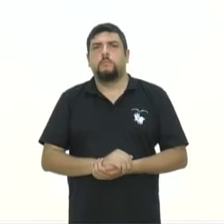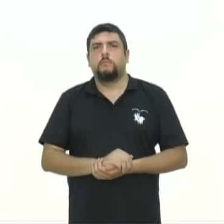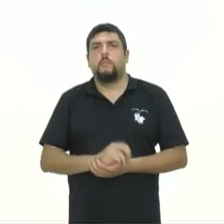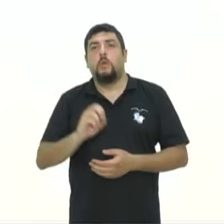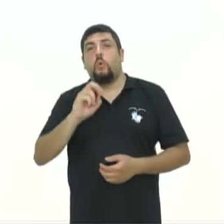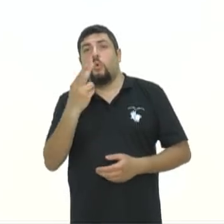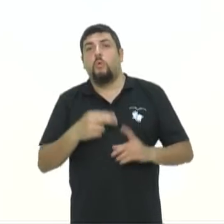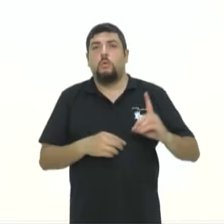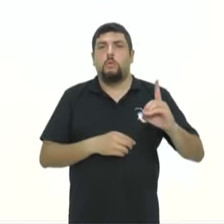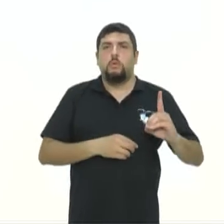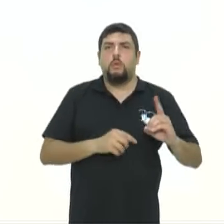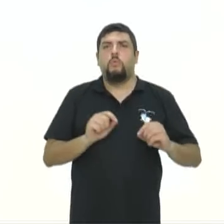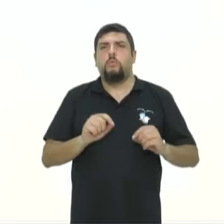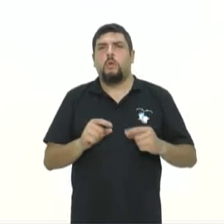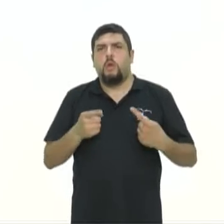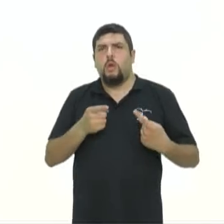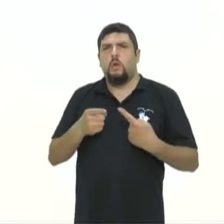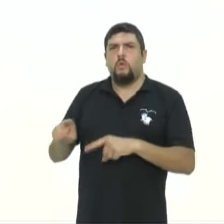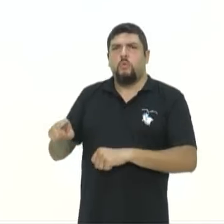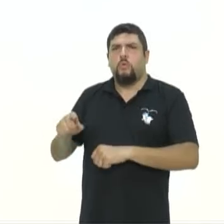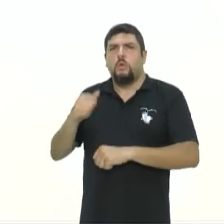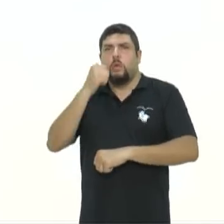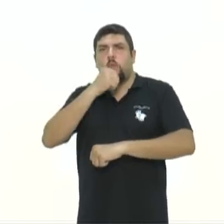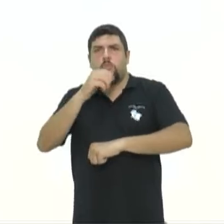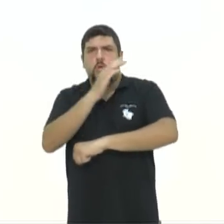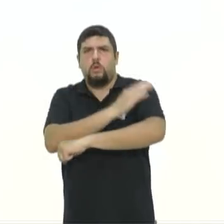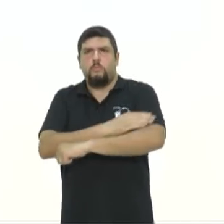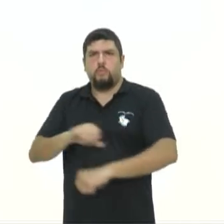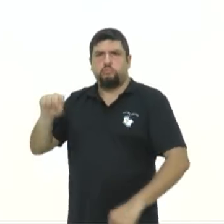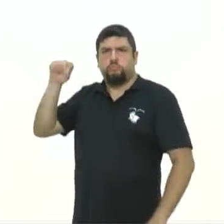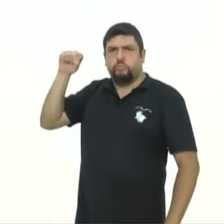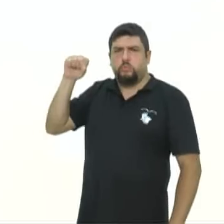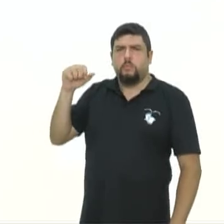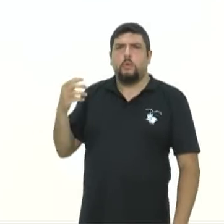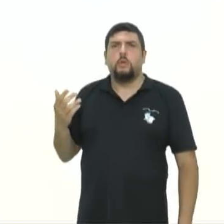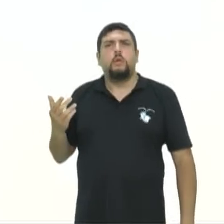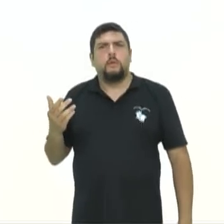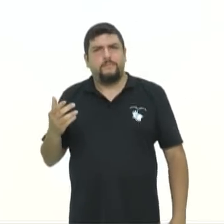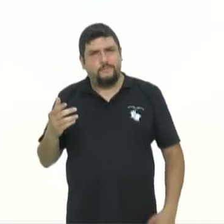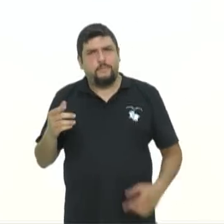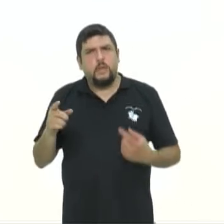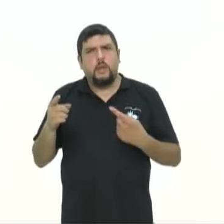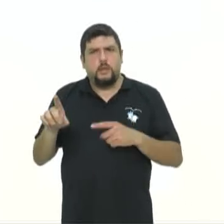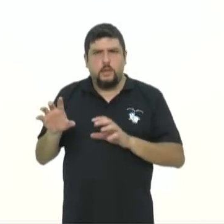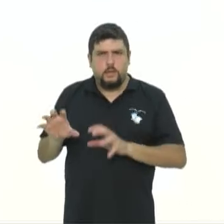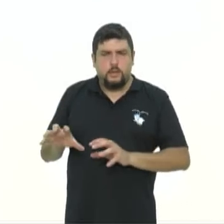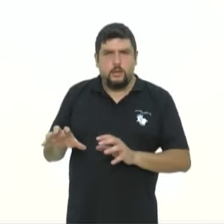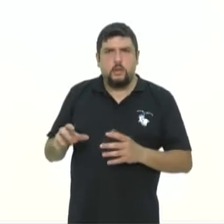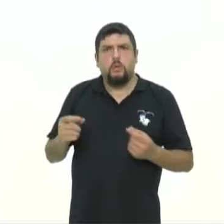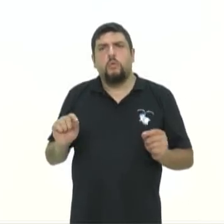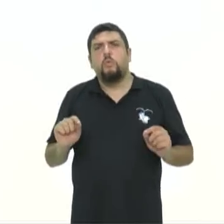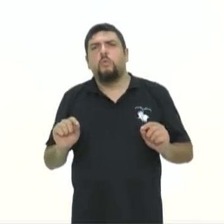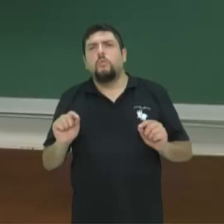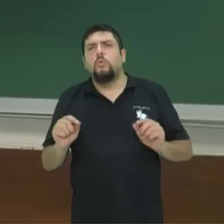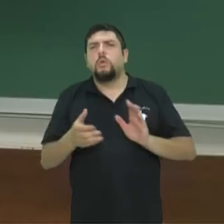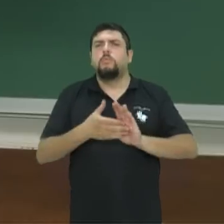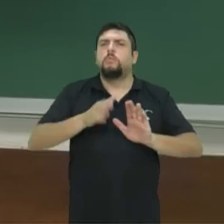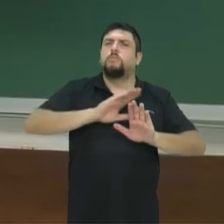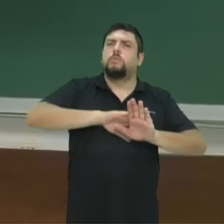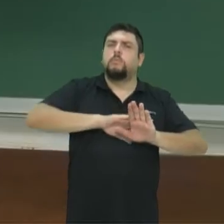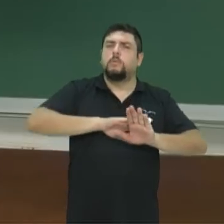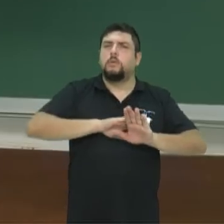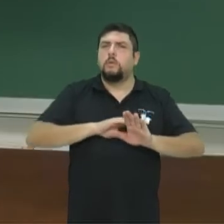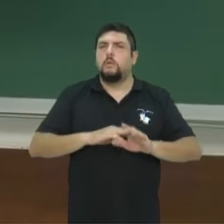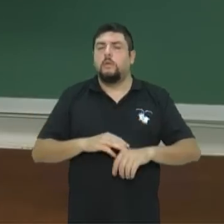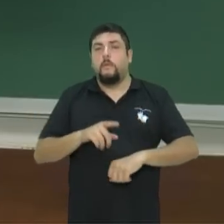uma crítica ao feminismo? Será que é o fato das mulheres gastar demais, né? Enfim, o que será que poderia estar por detrás aqui?